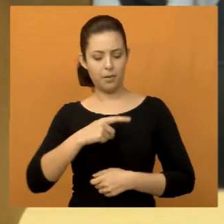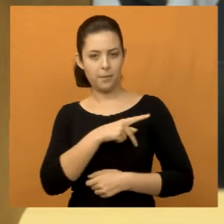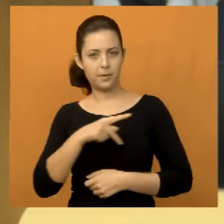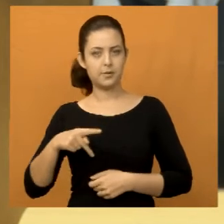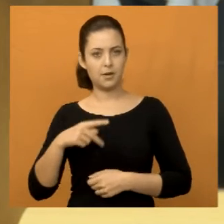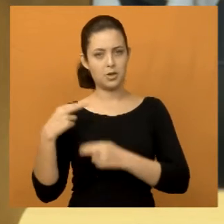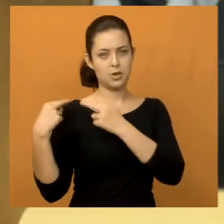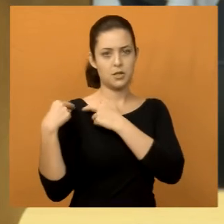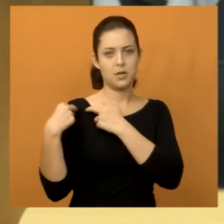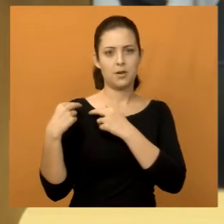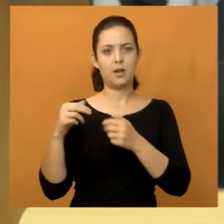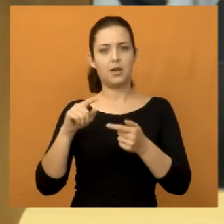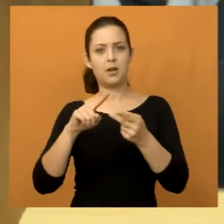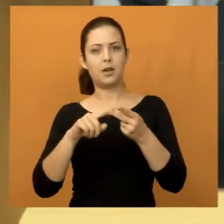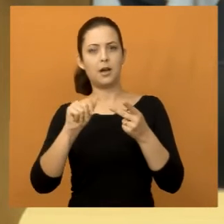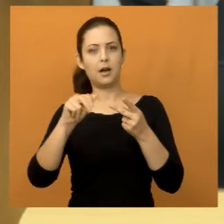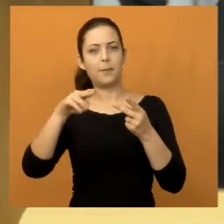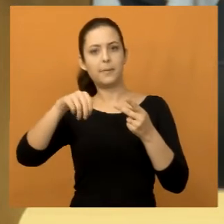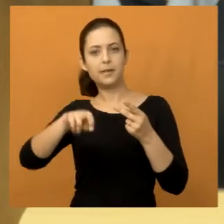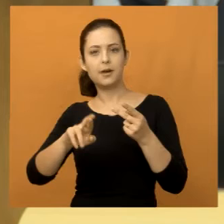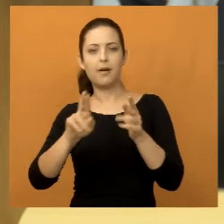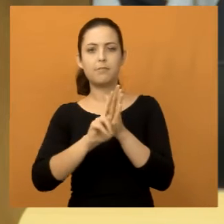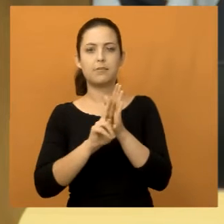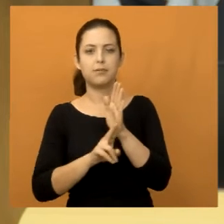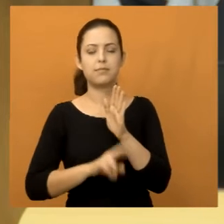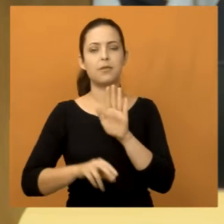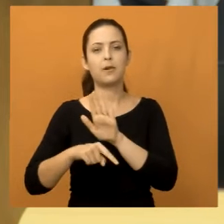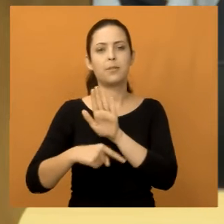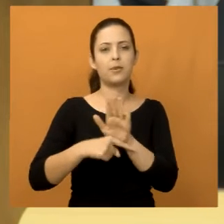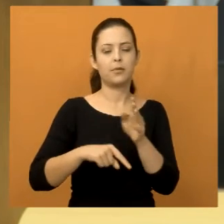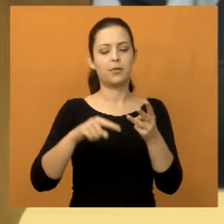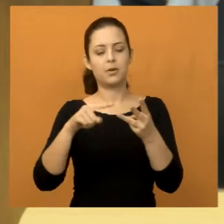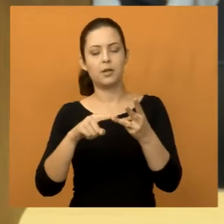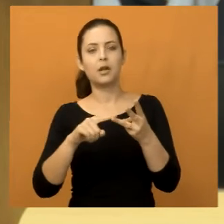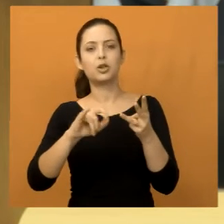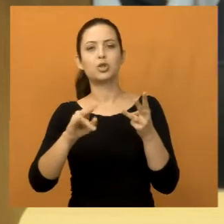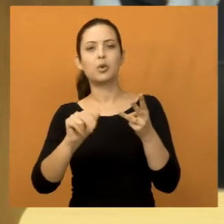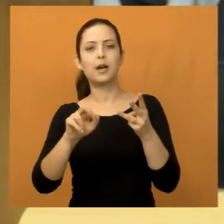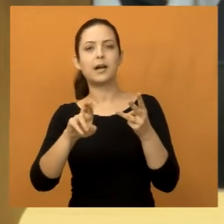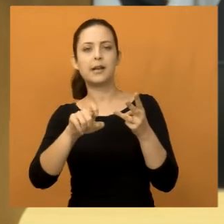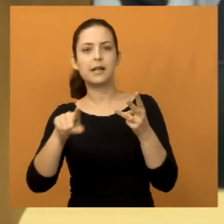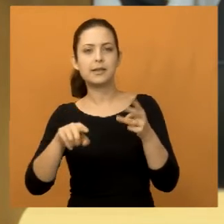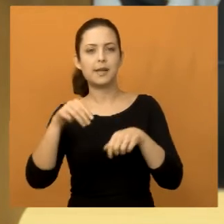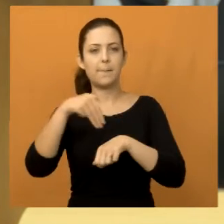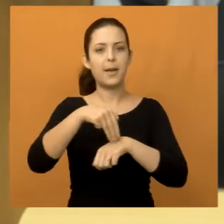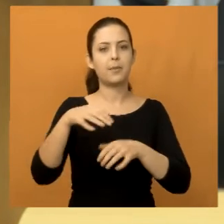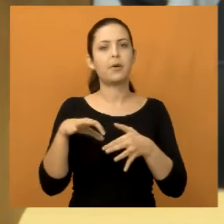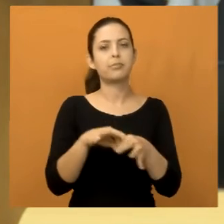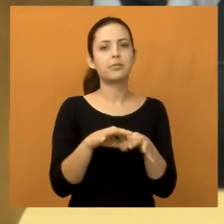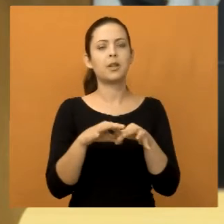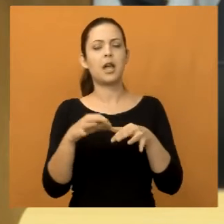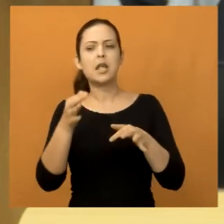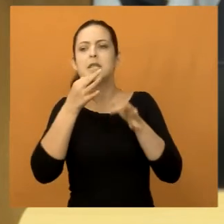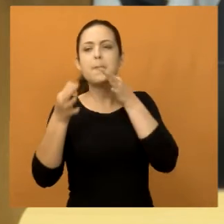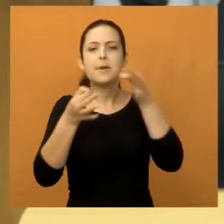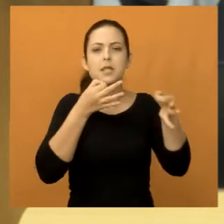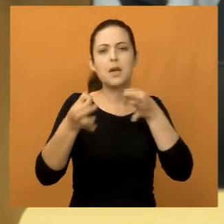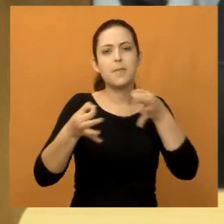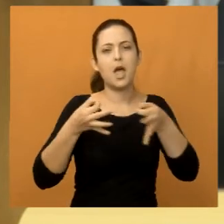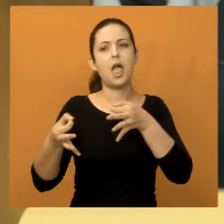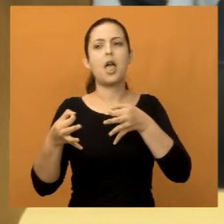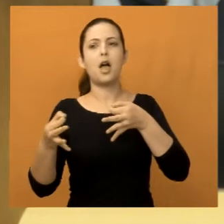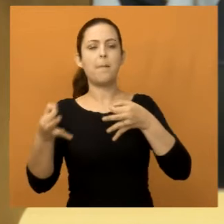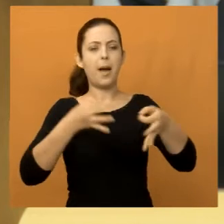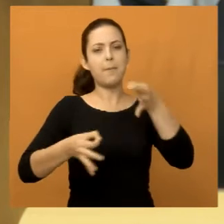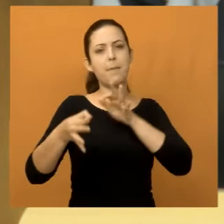presidente, o Abner relator e o Juarez membro, mas vários vereadores participaram de depoimentos, de oitivas, e